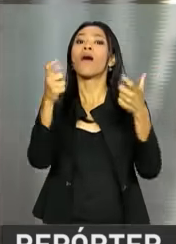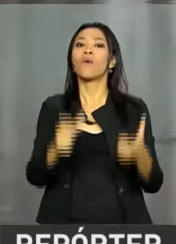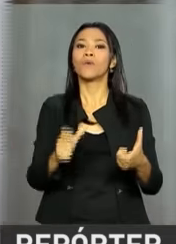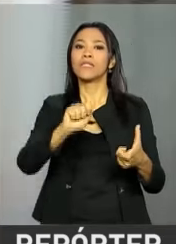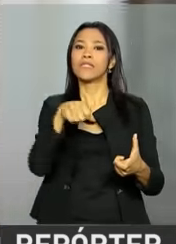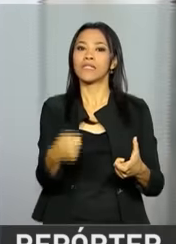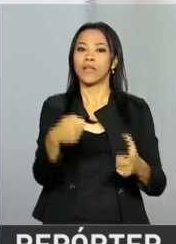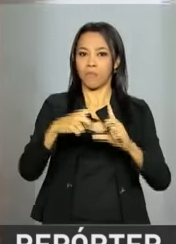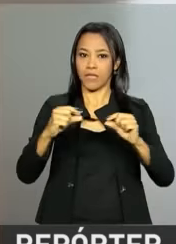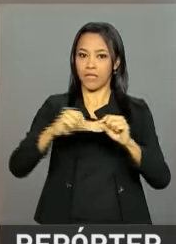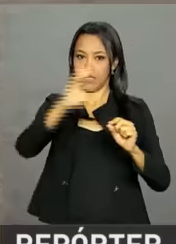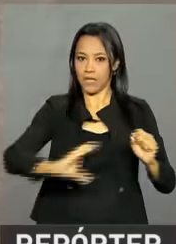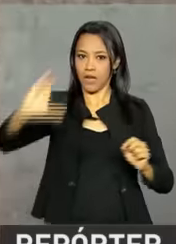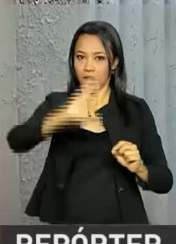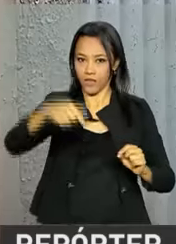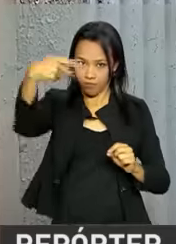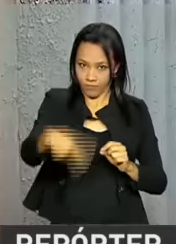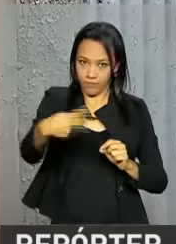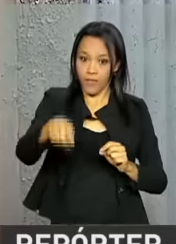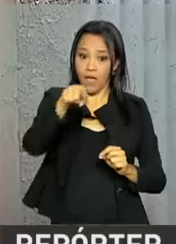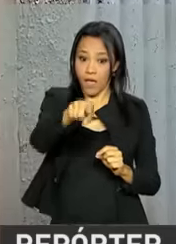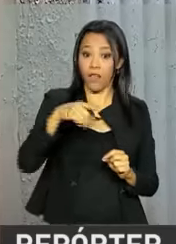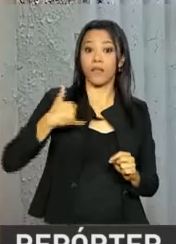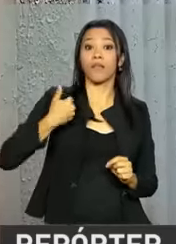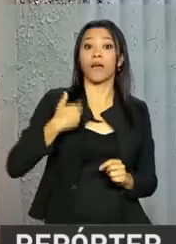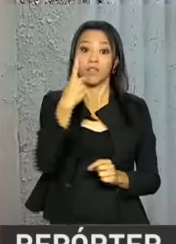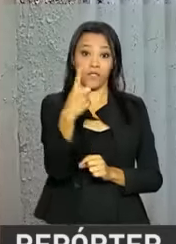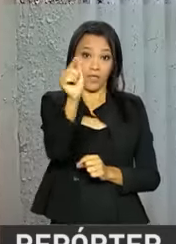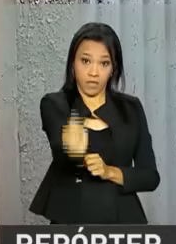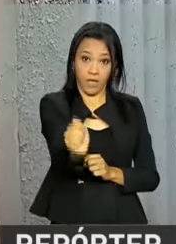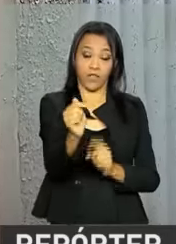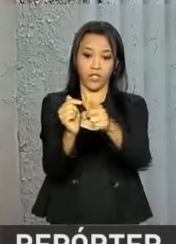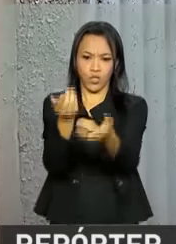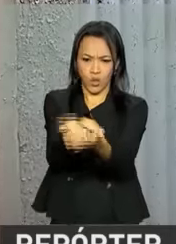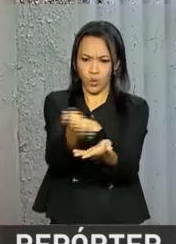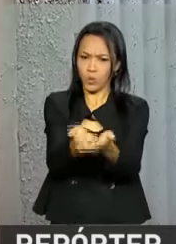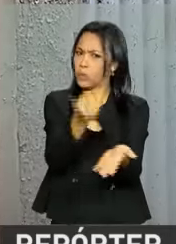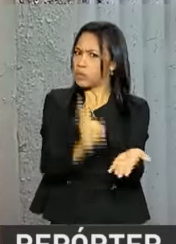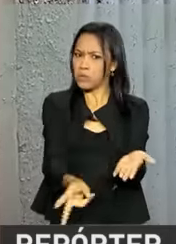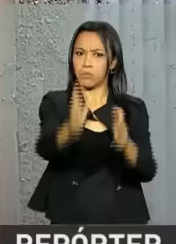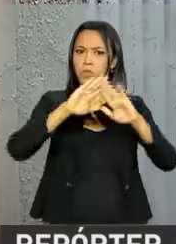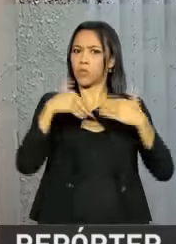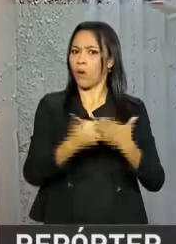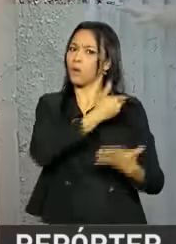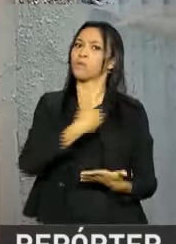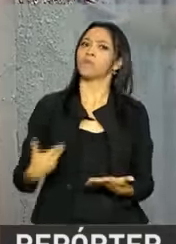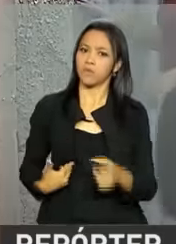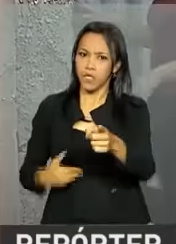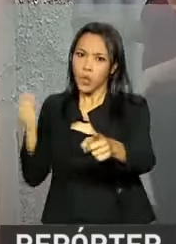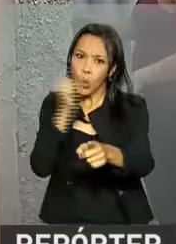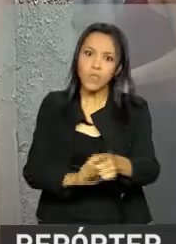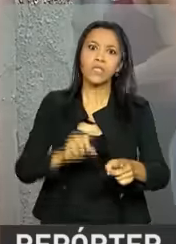cidade mais populosa do Distrito Federal Gabriela tem 17 anos estudou escola pública e conseguiu